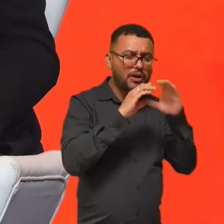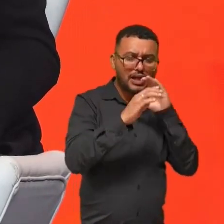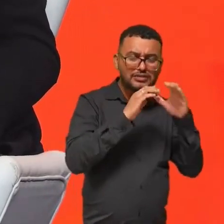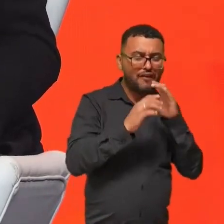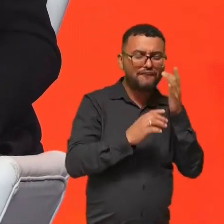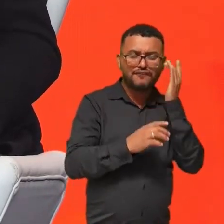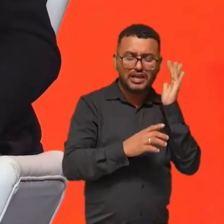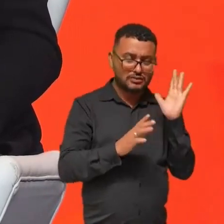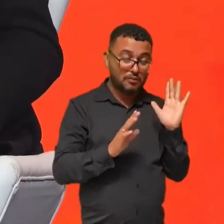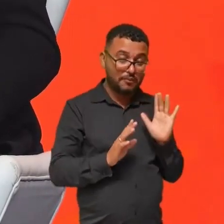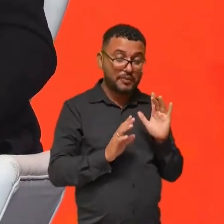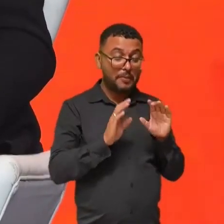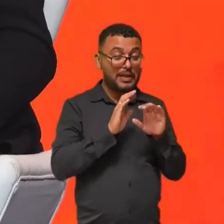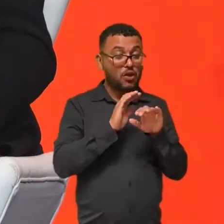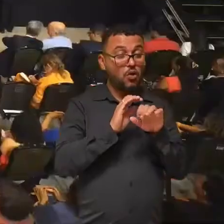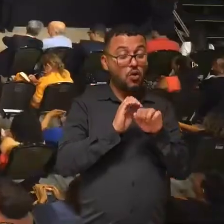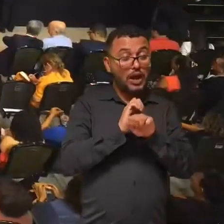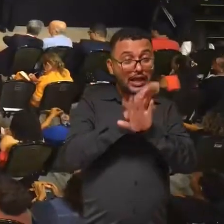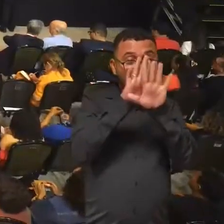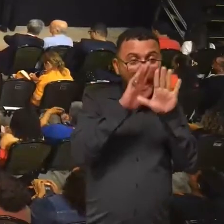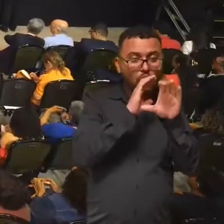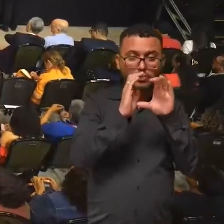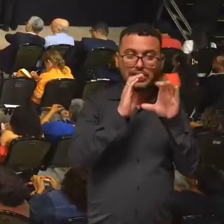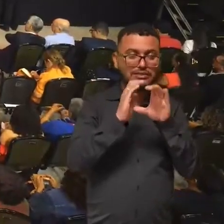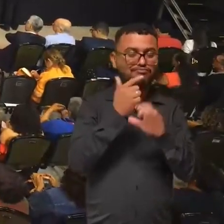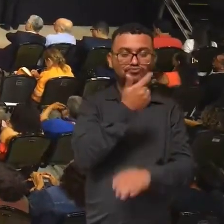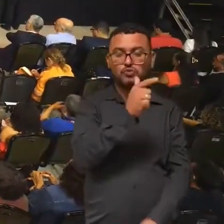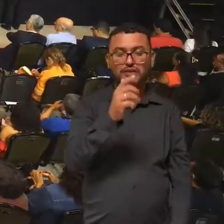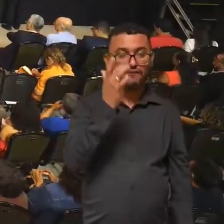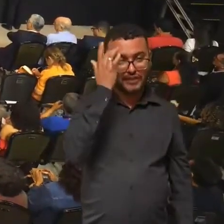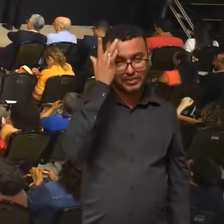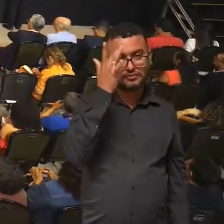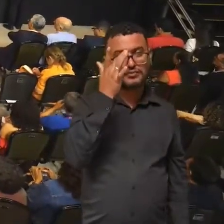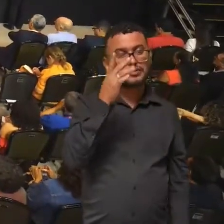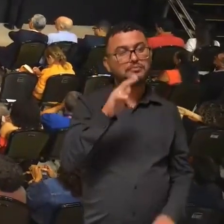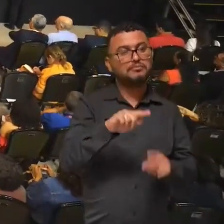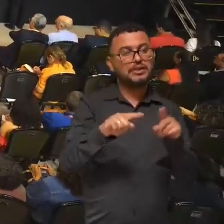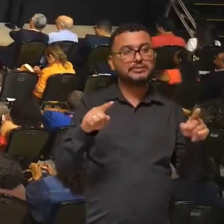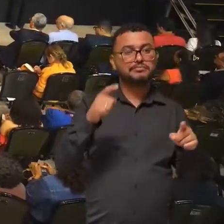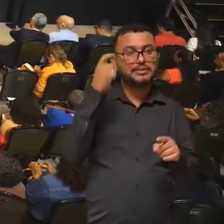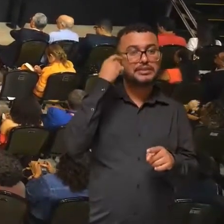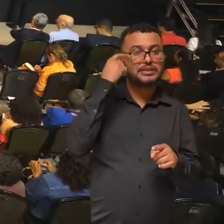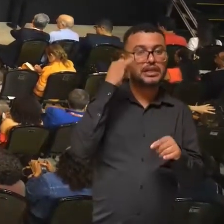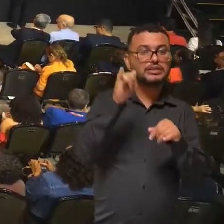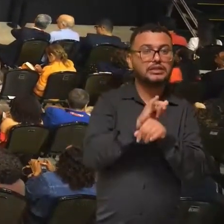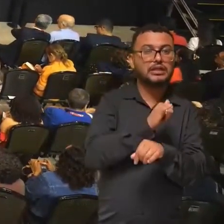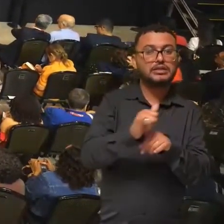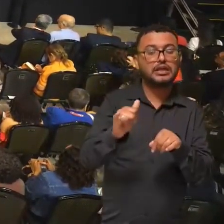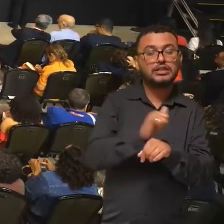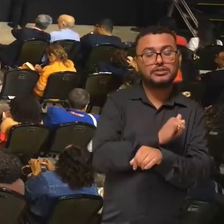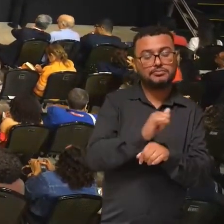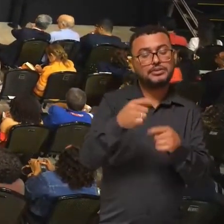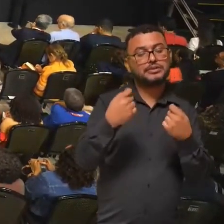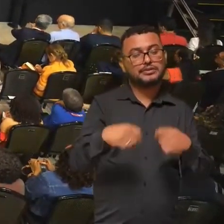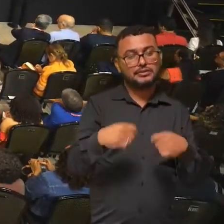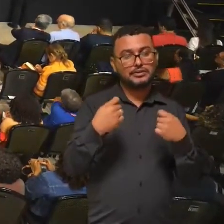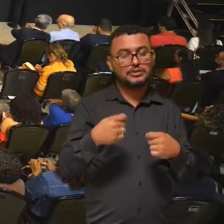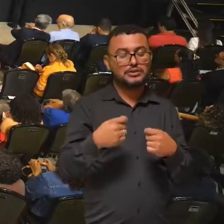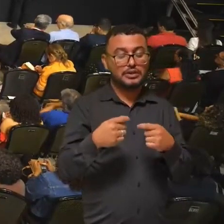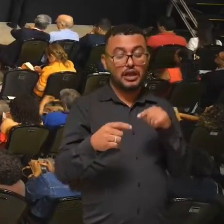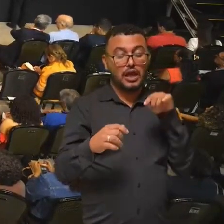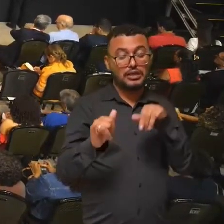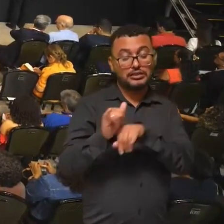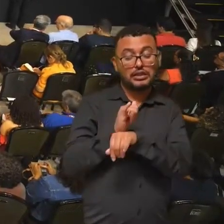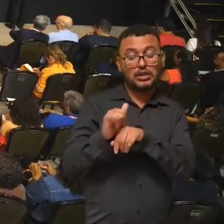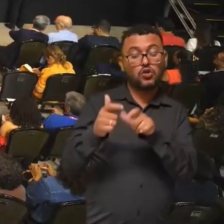fácil. E, para isso, é que a gente precisa de uma coisa chamada estratégia. A gente precisa saber onde é que a gente está, a gente